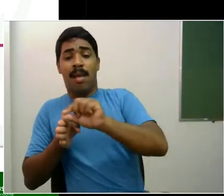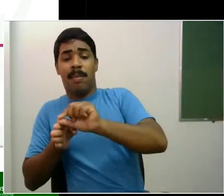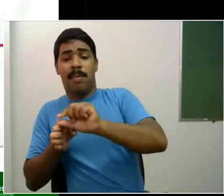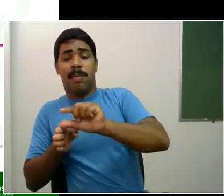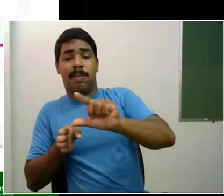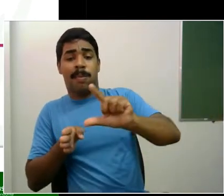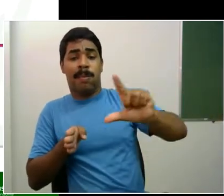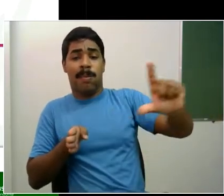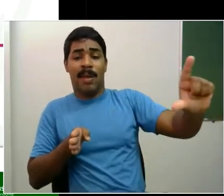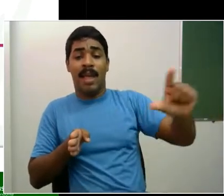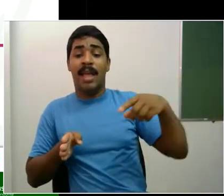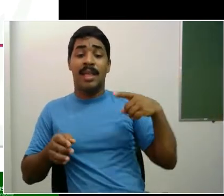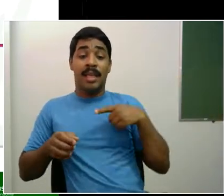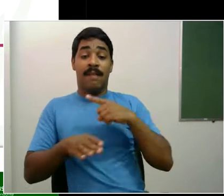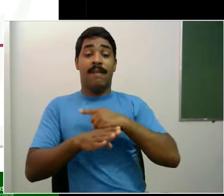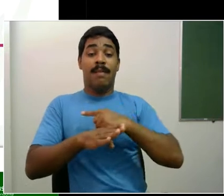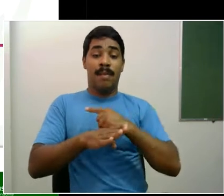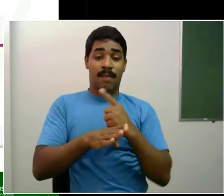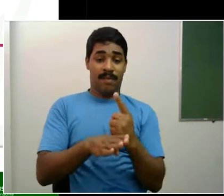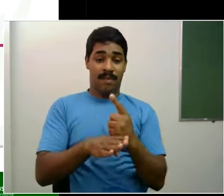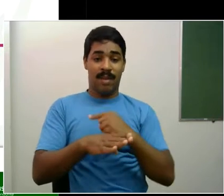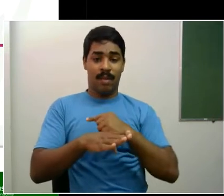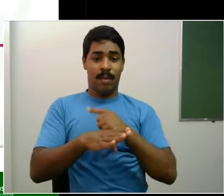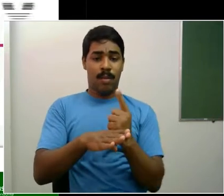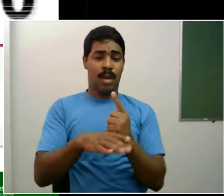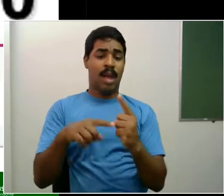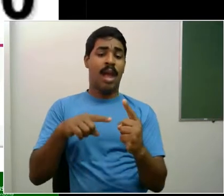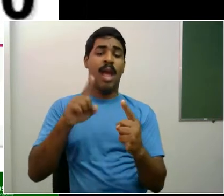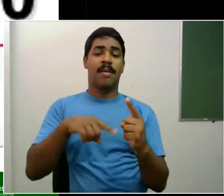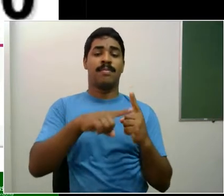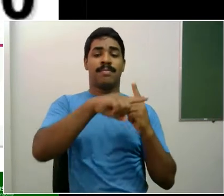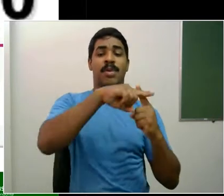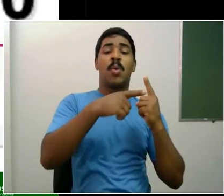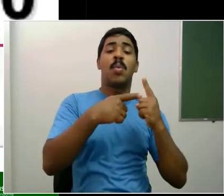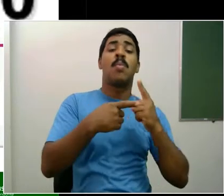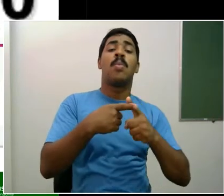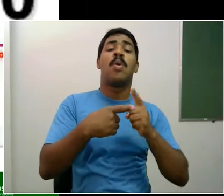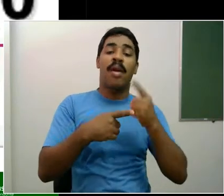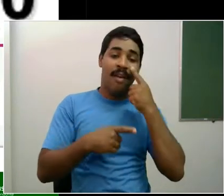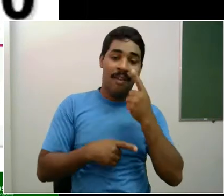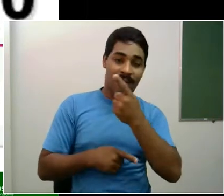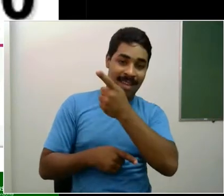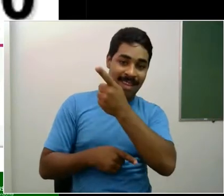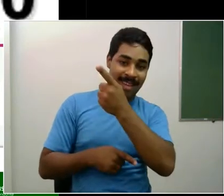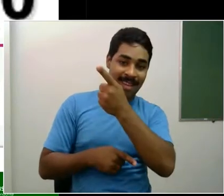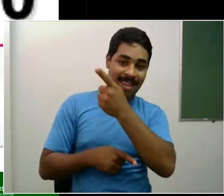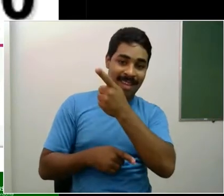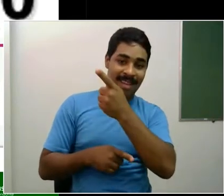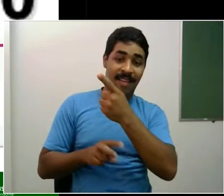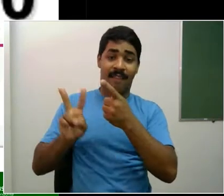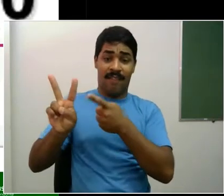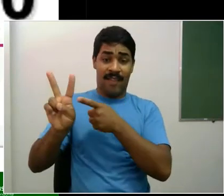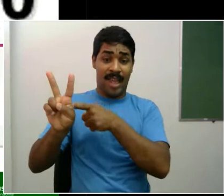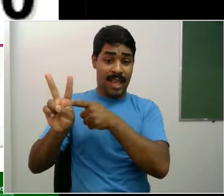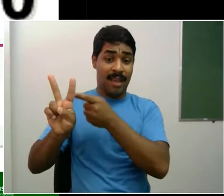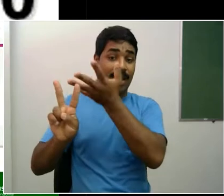a velocidade é positiva. Então, a gente conclui velocidade